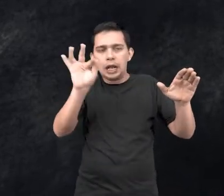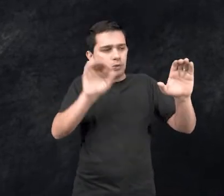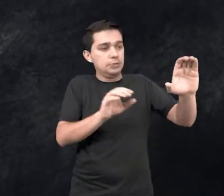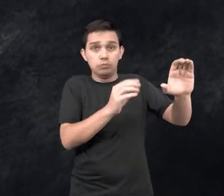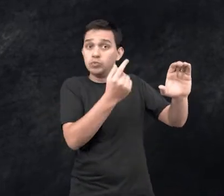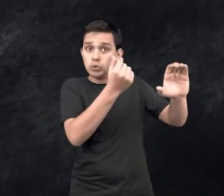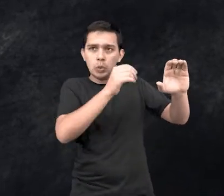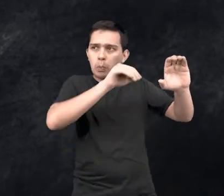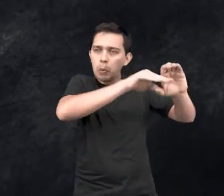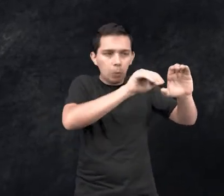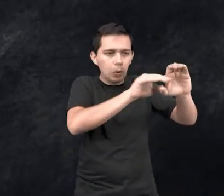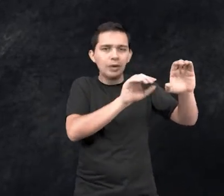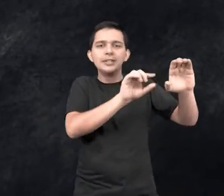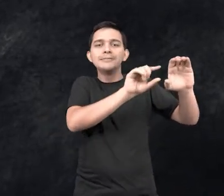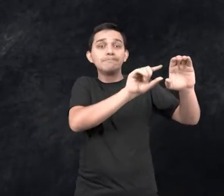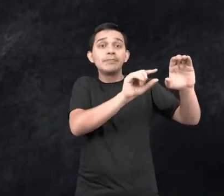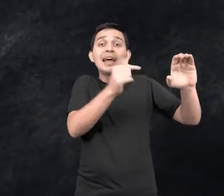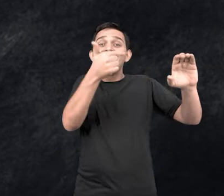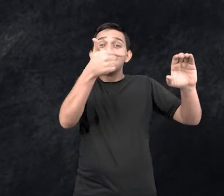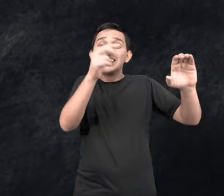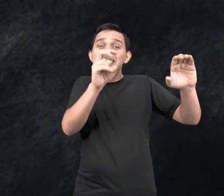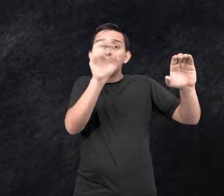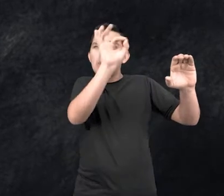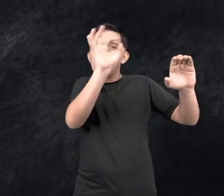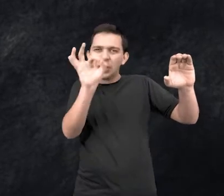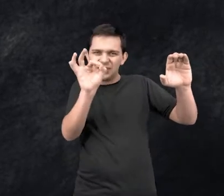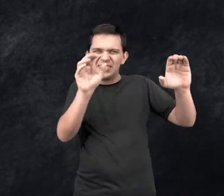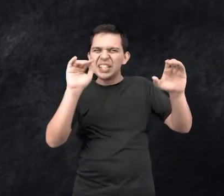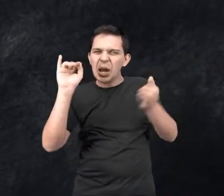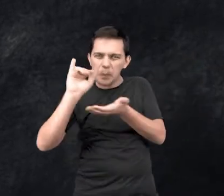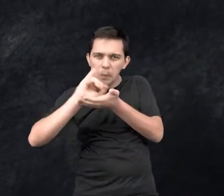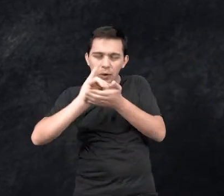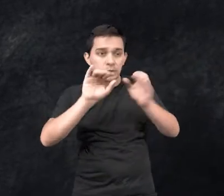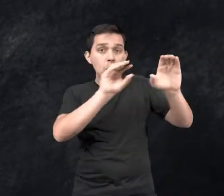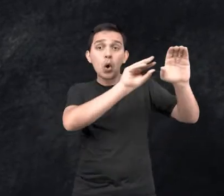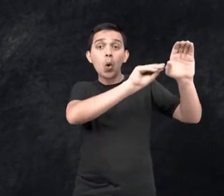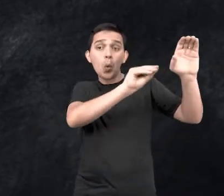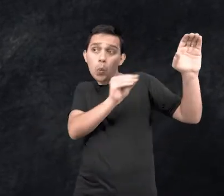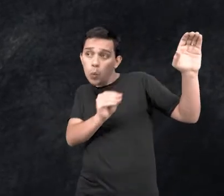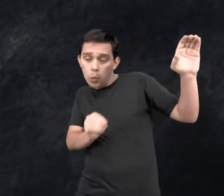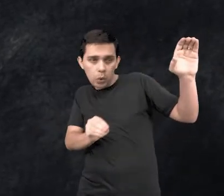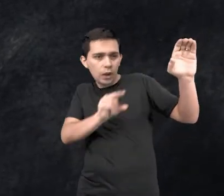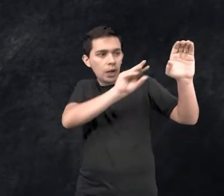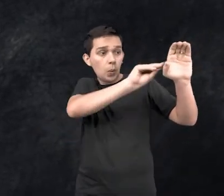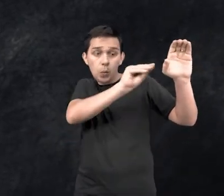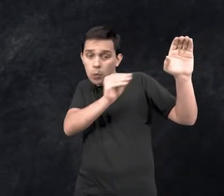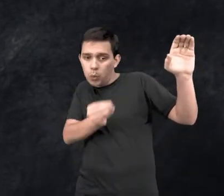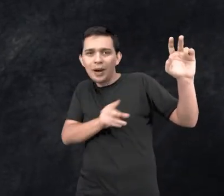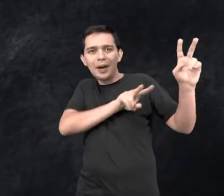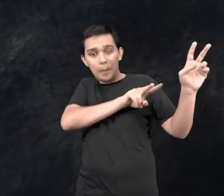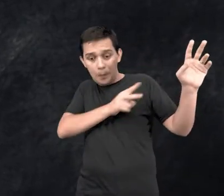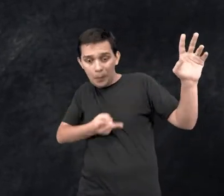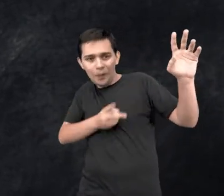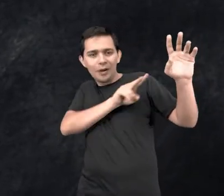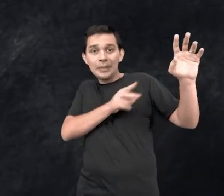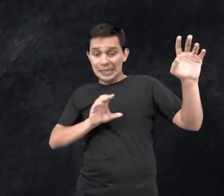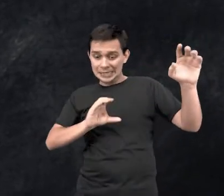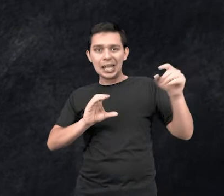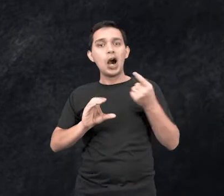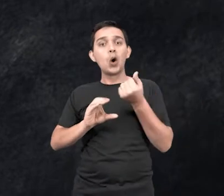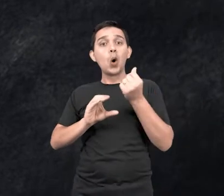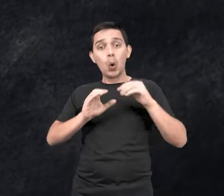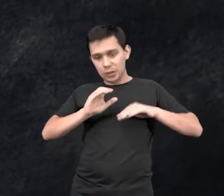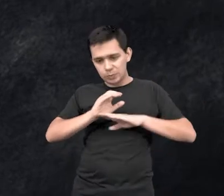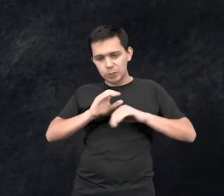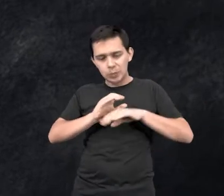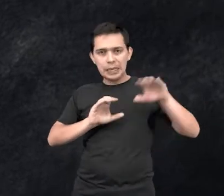nacional, né? E esse percentual mínimo de 25% da receita de impostos próprios e de transferências precisam ser